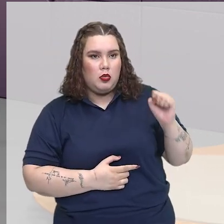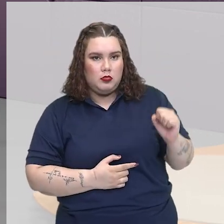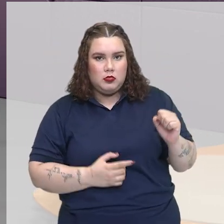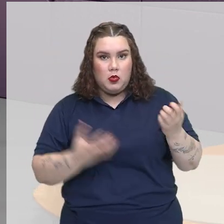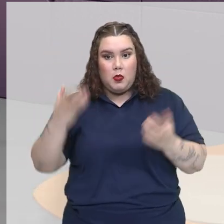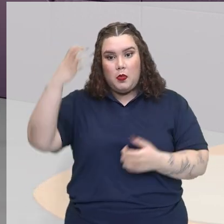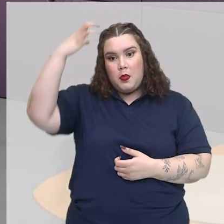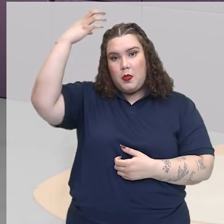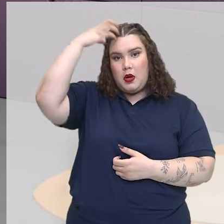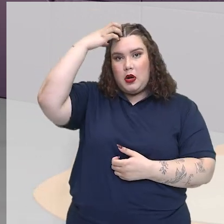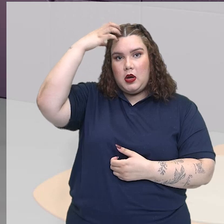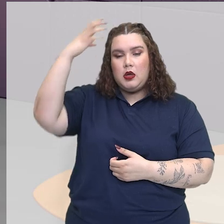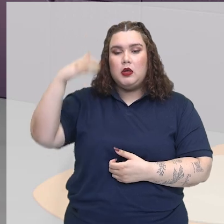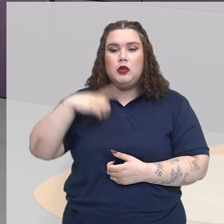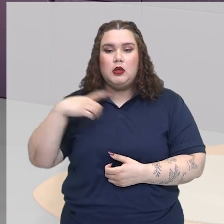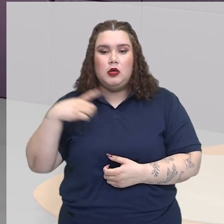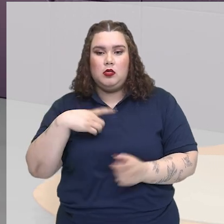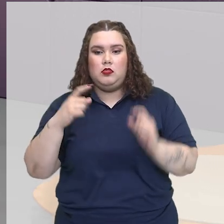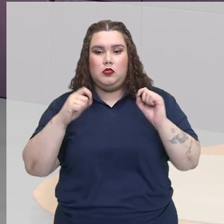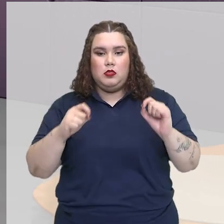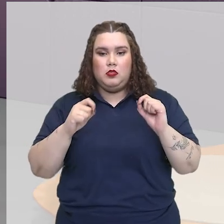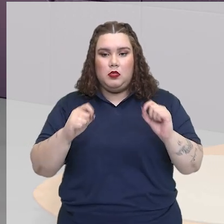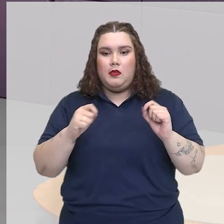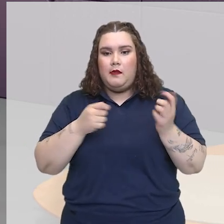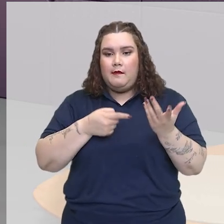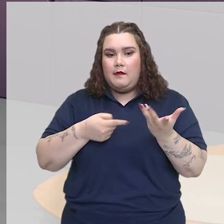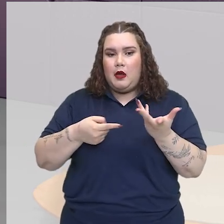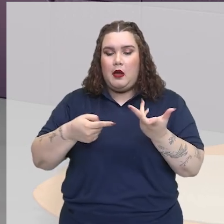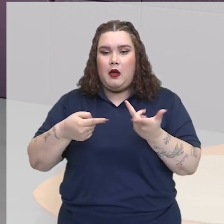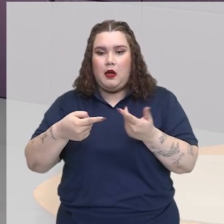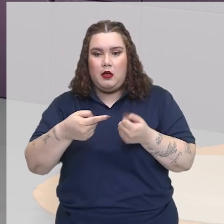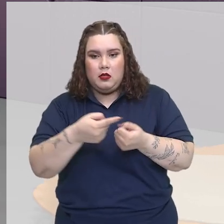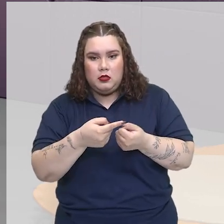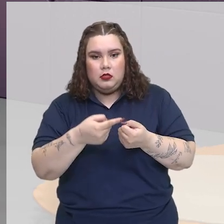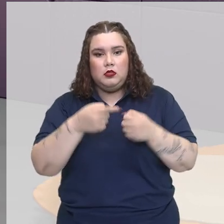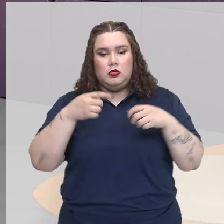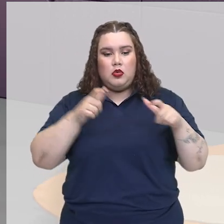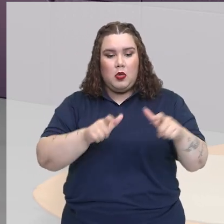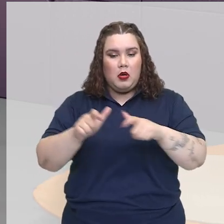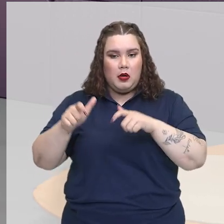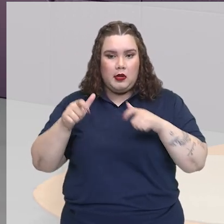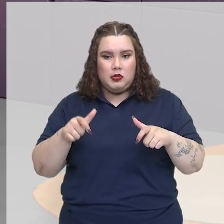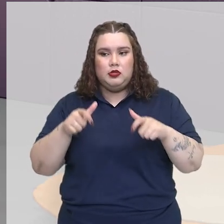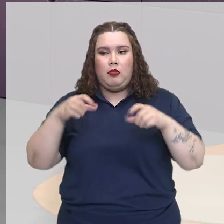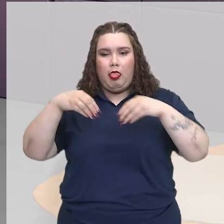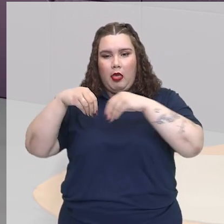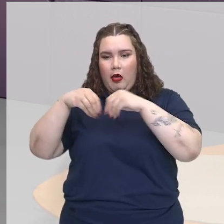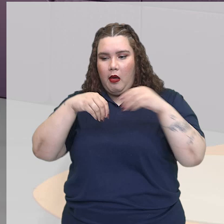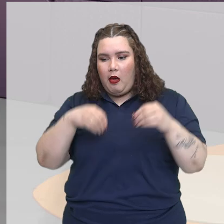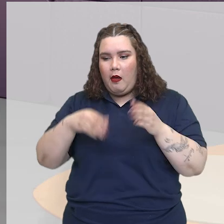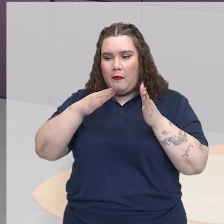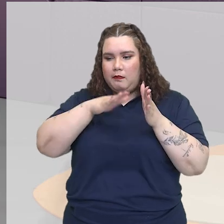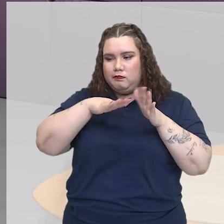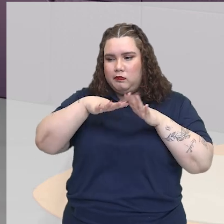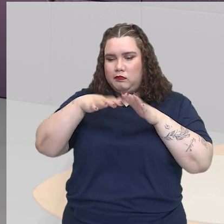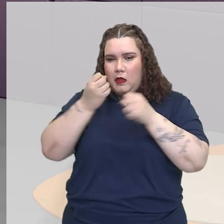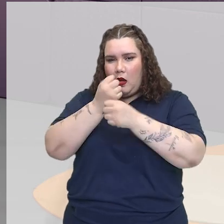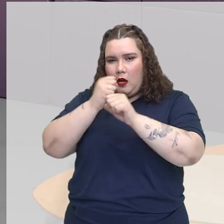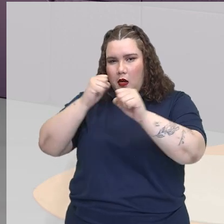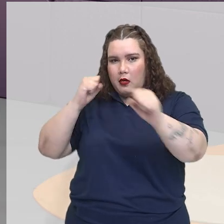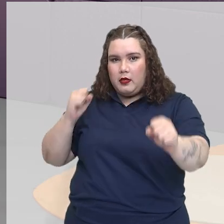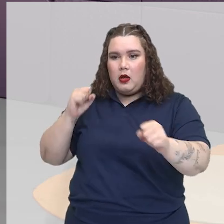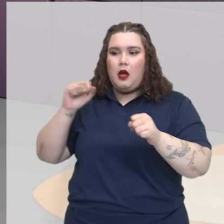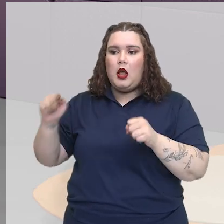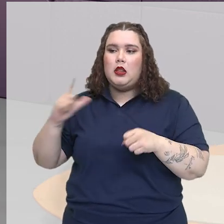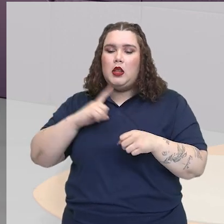que detinha, claro, né, uma gigantesca parcela de terra e que ia fragmentando,